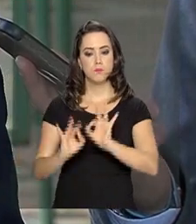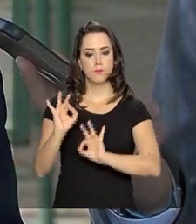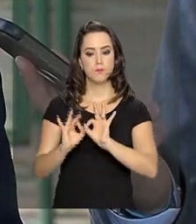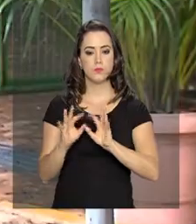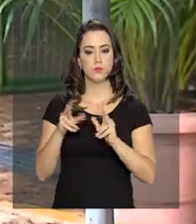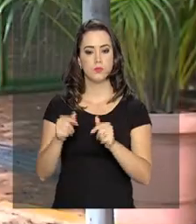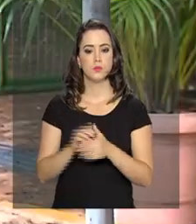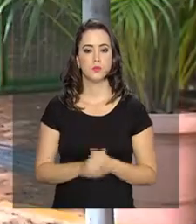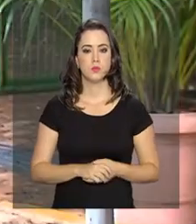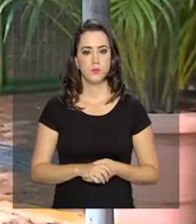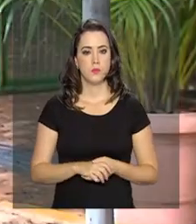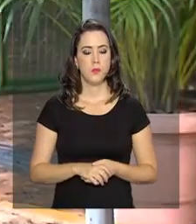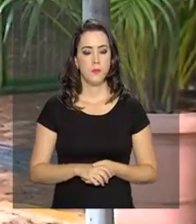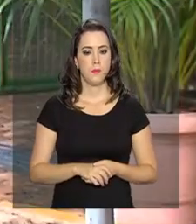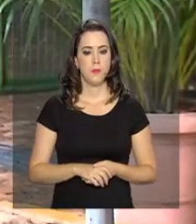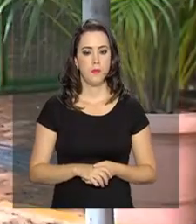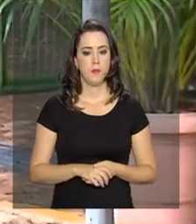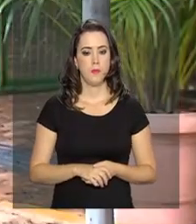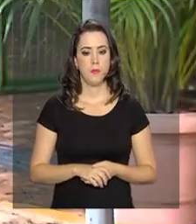funcional.